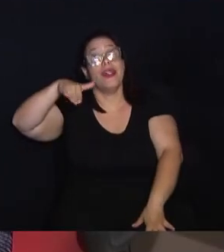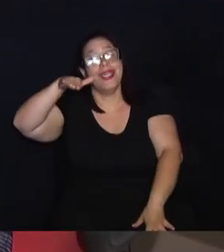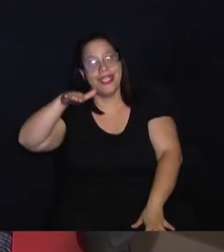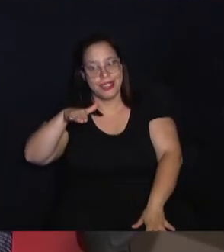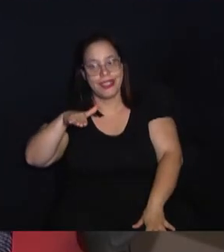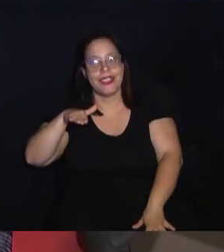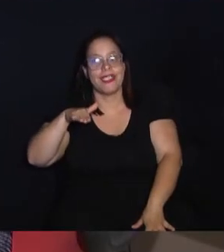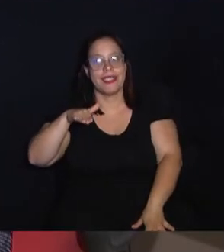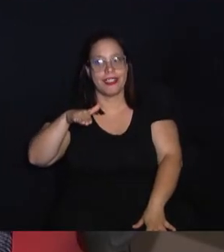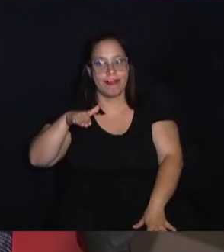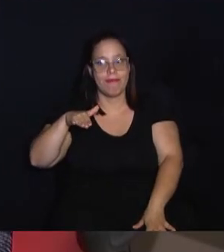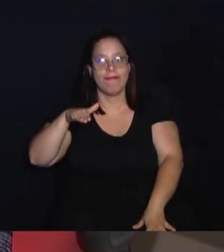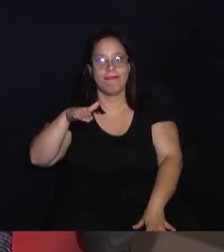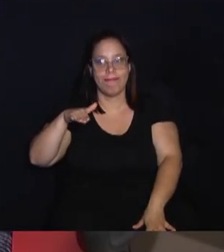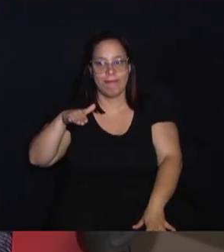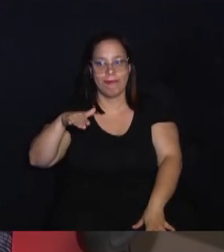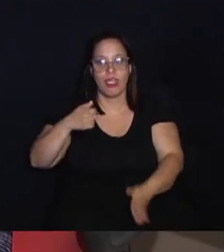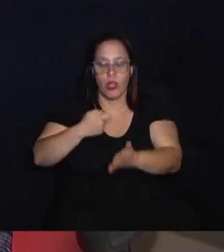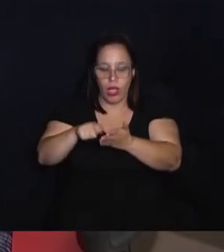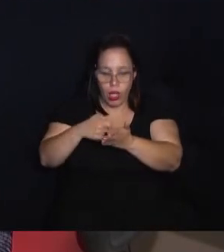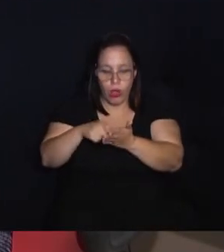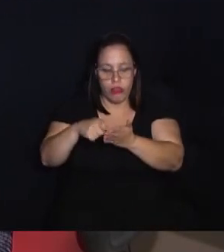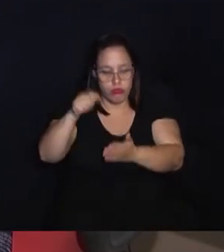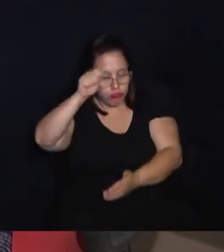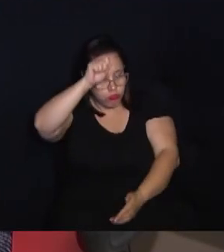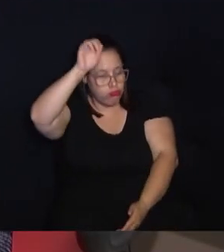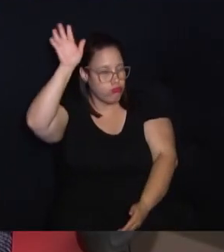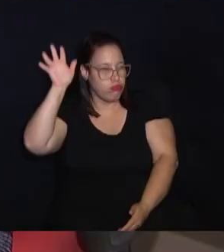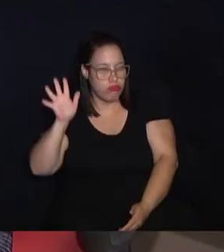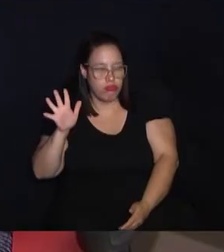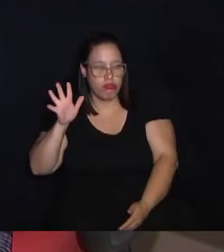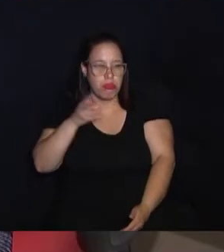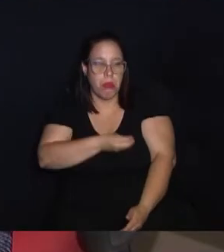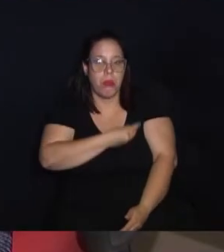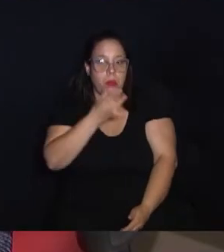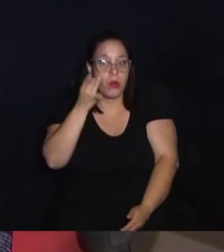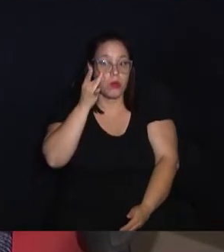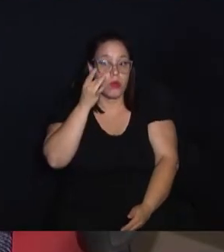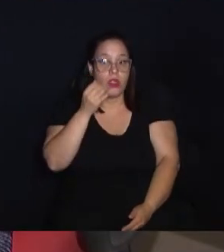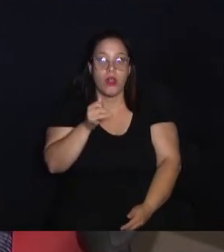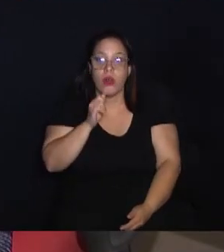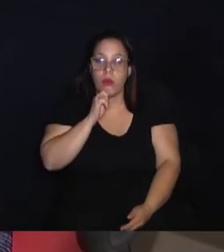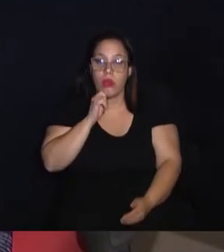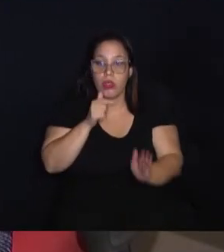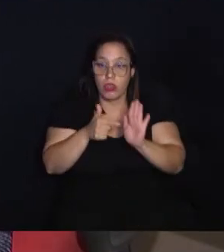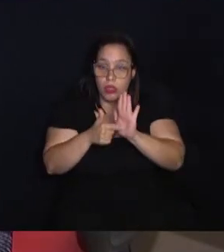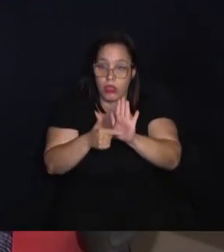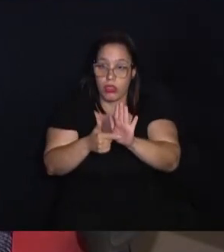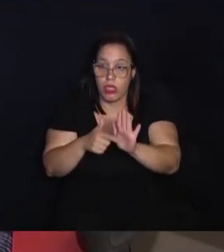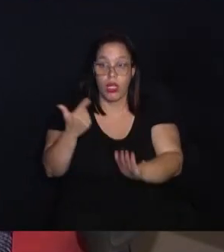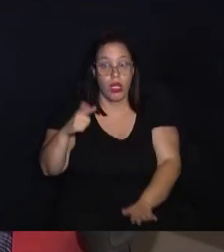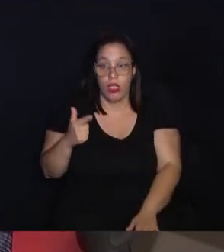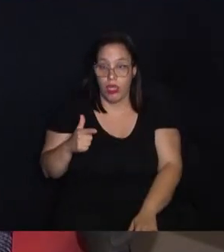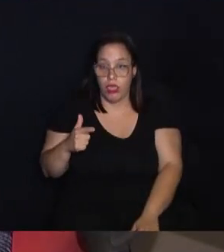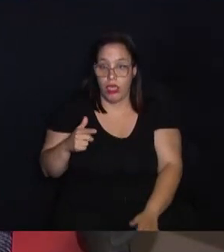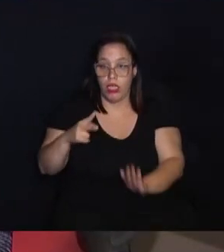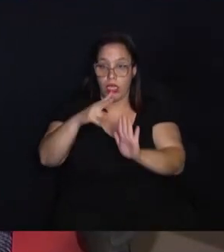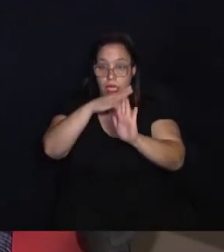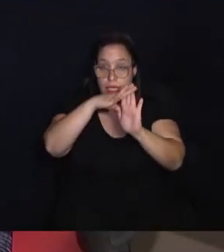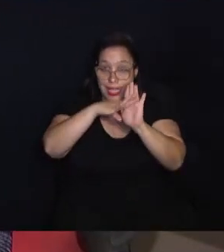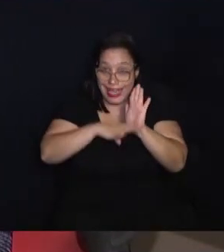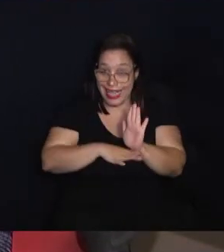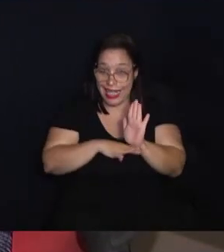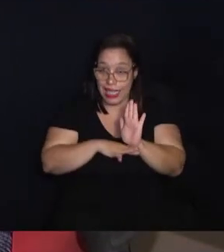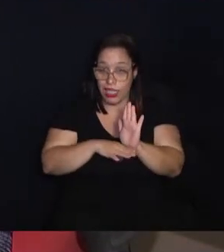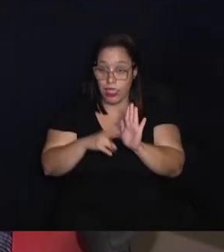cada vez mais autores e autoras africanas presentes. Eu, por exemplo, tenho aqui um livro que não está na lista